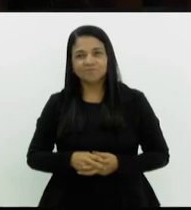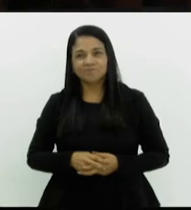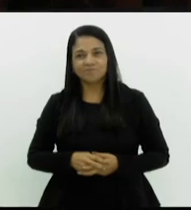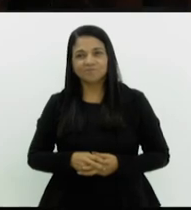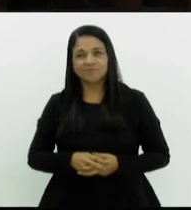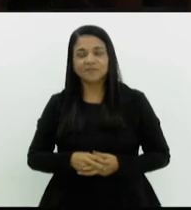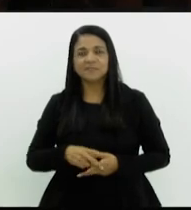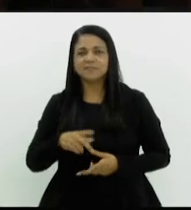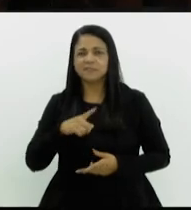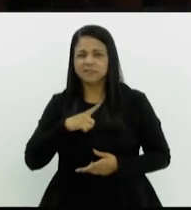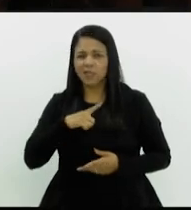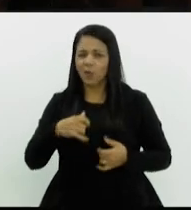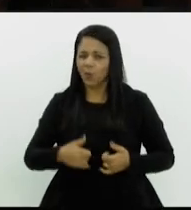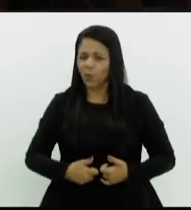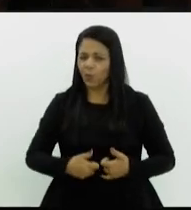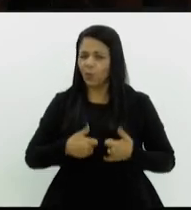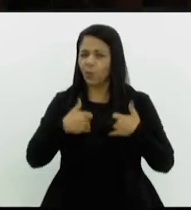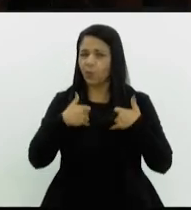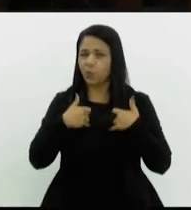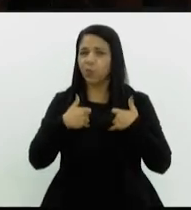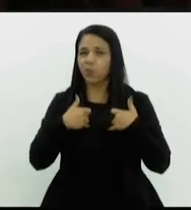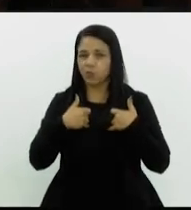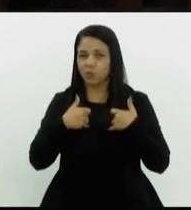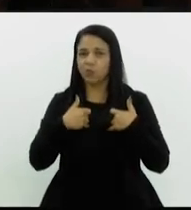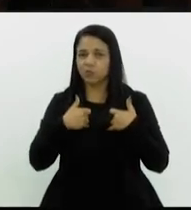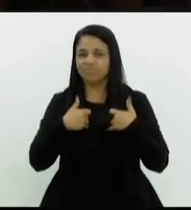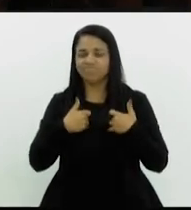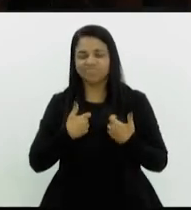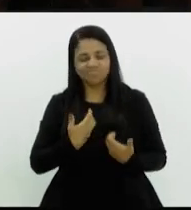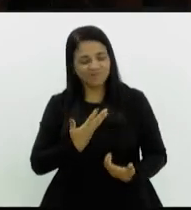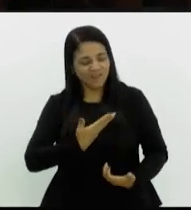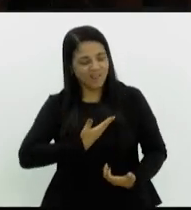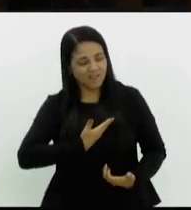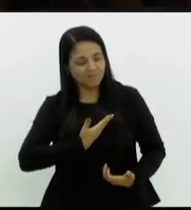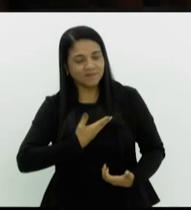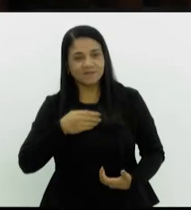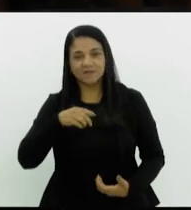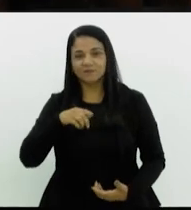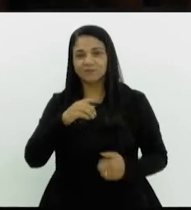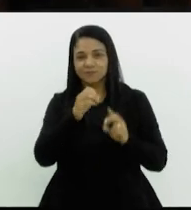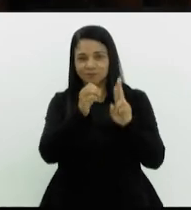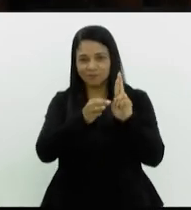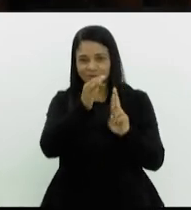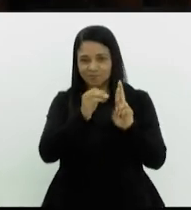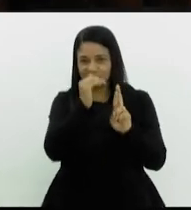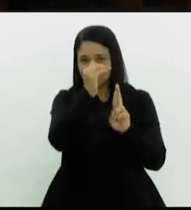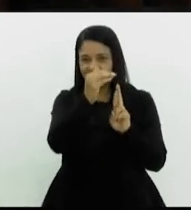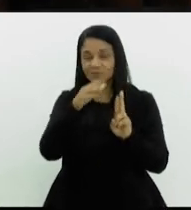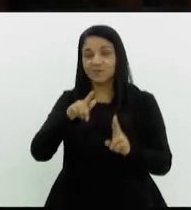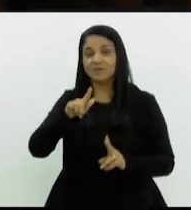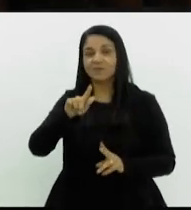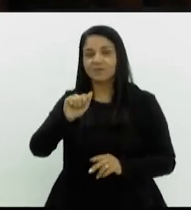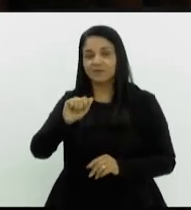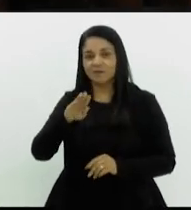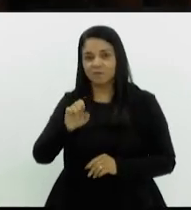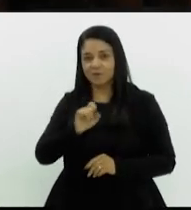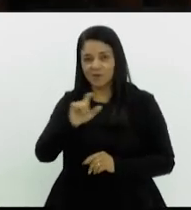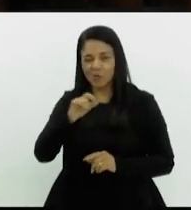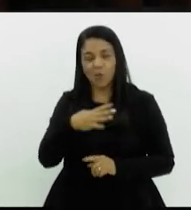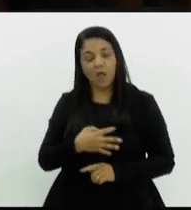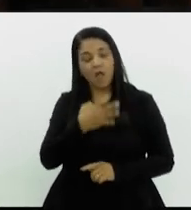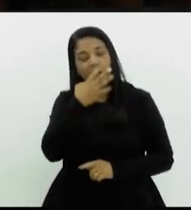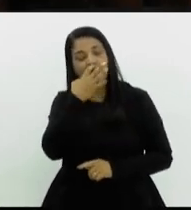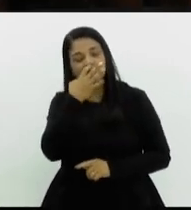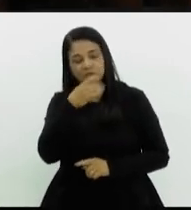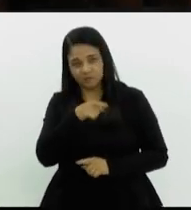E tenho assim, o orgulho de dizer que privo da amizade do desembargador Gabriel. E admiro